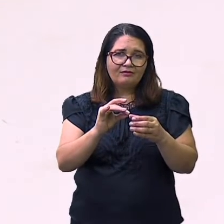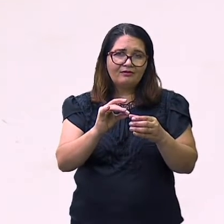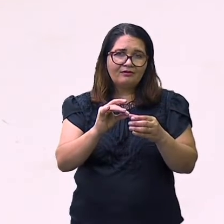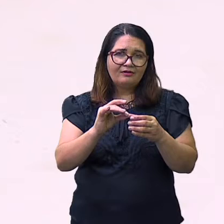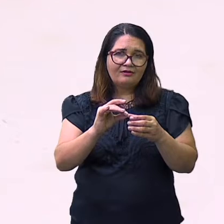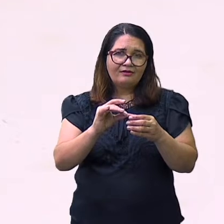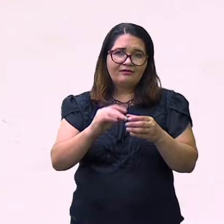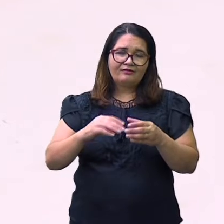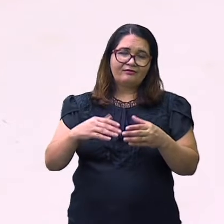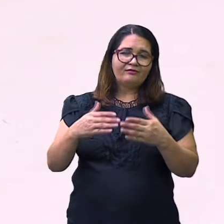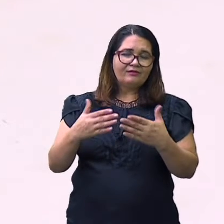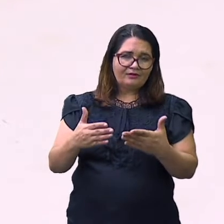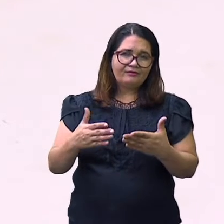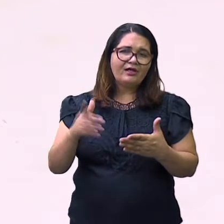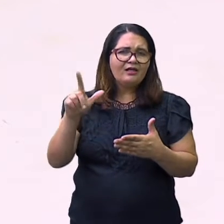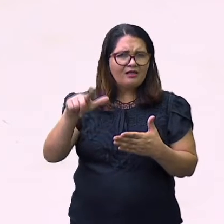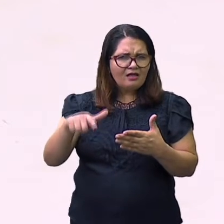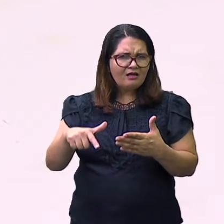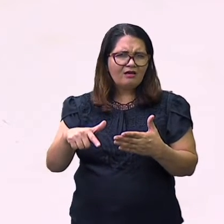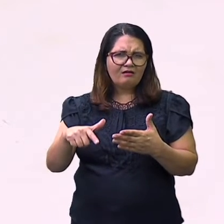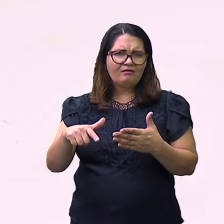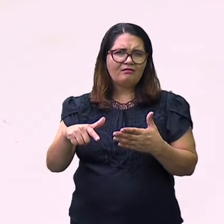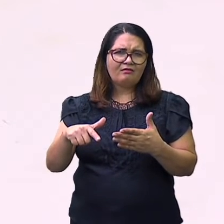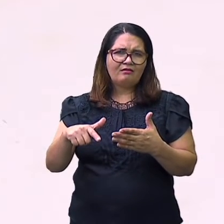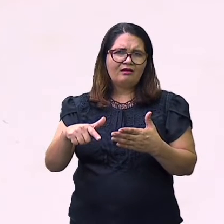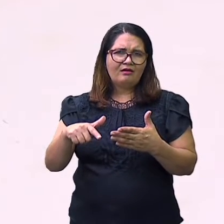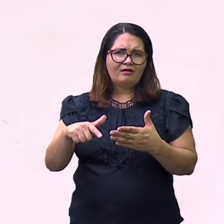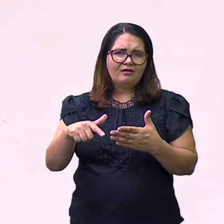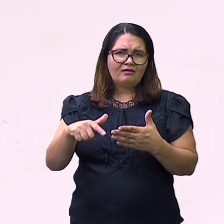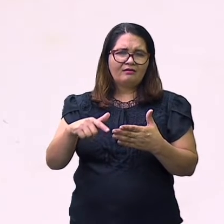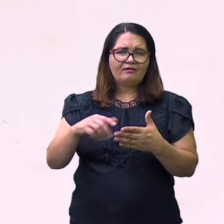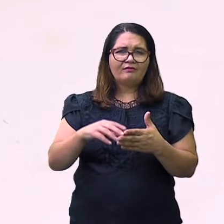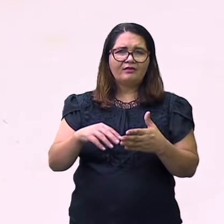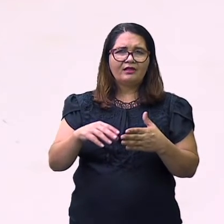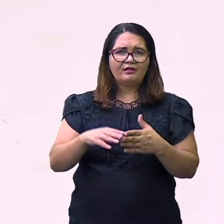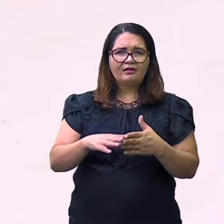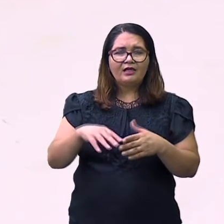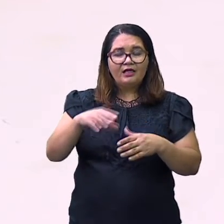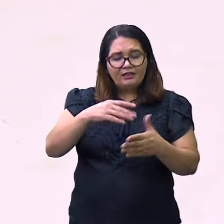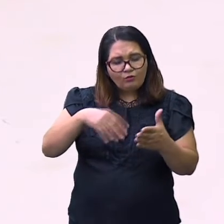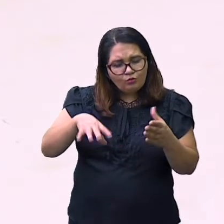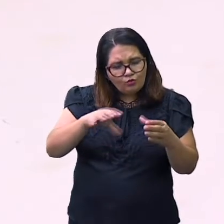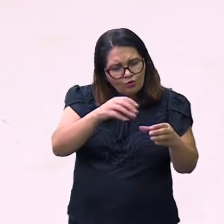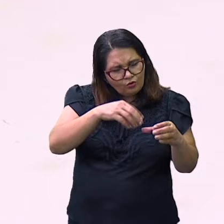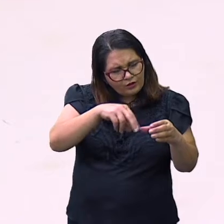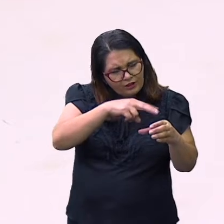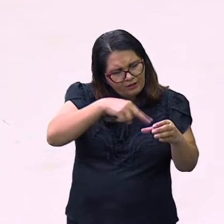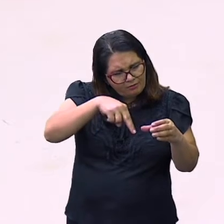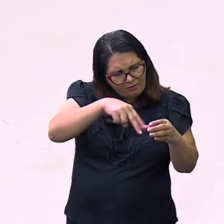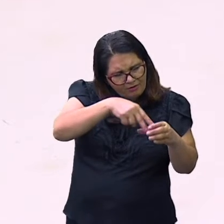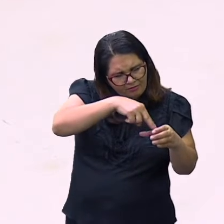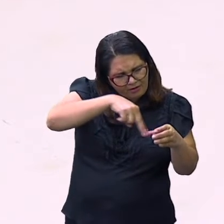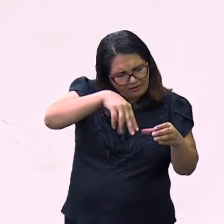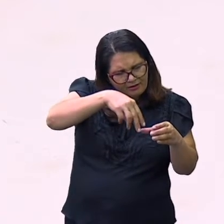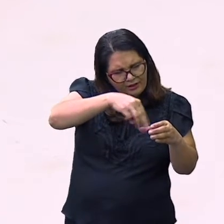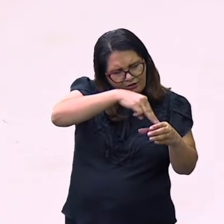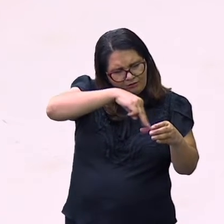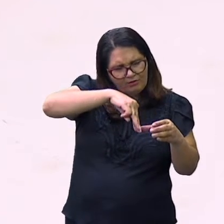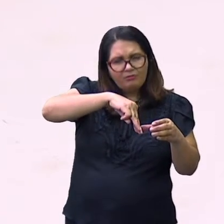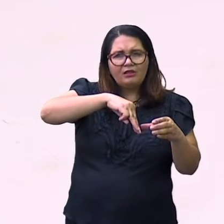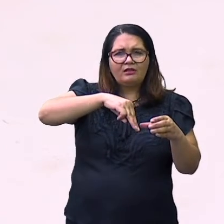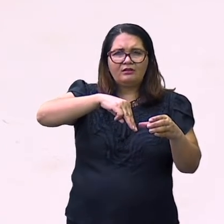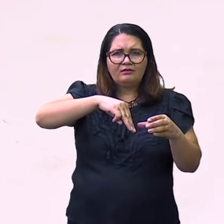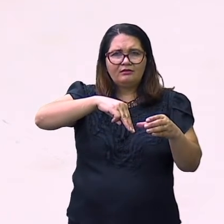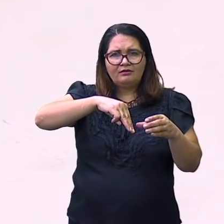esse tamanhão aí? Ele pode ficar todo aqui, ó, ao redor. Lembra que eu falei que parece um tecido mal dobrado, mal